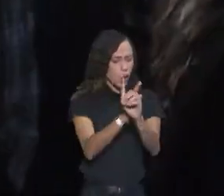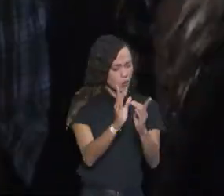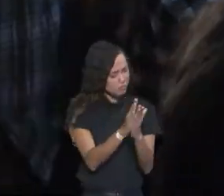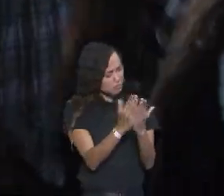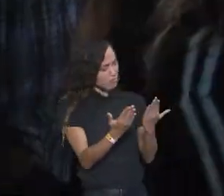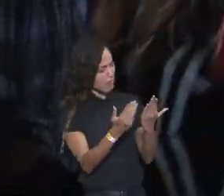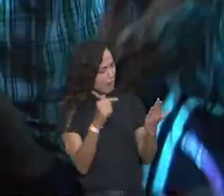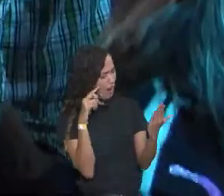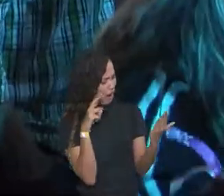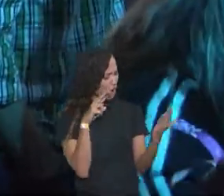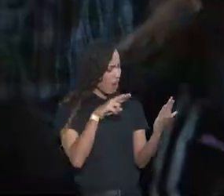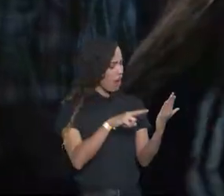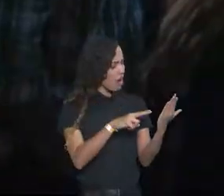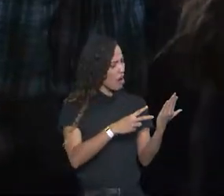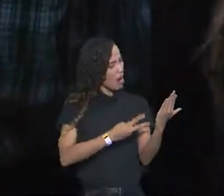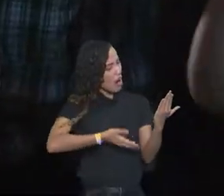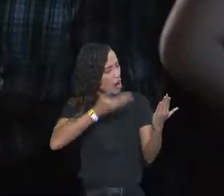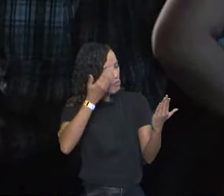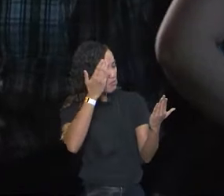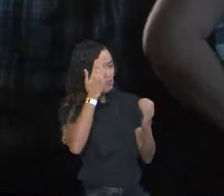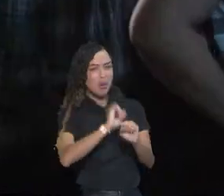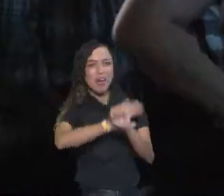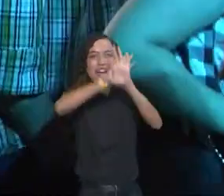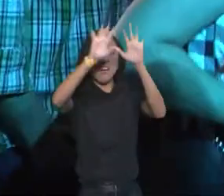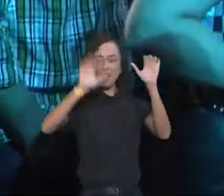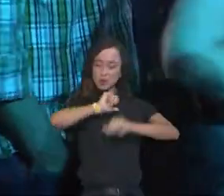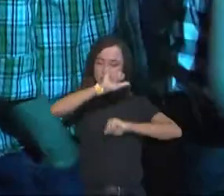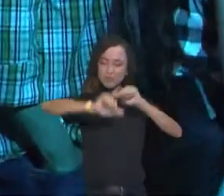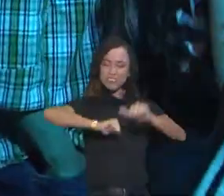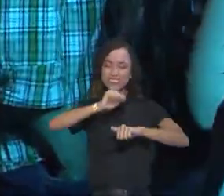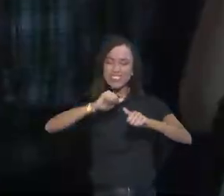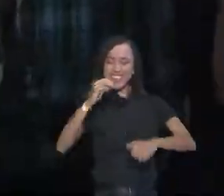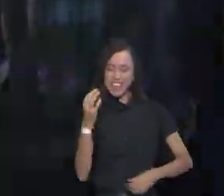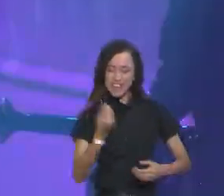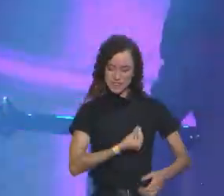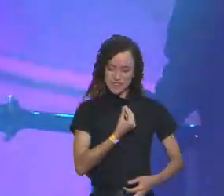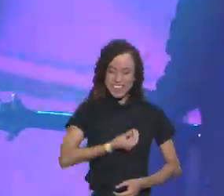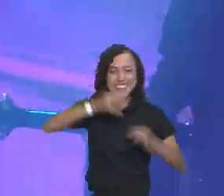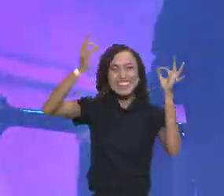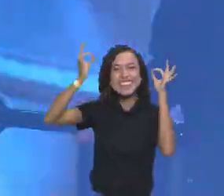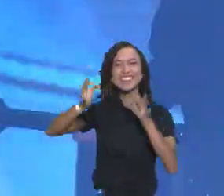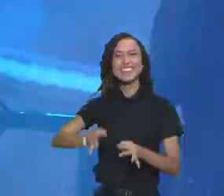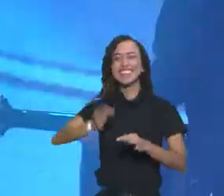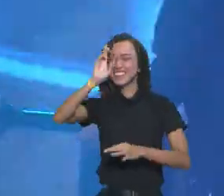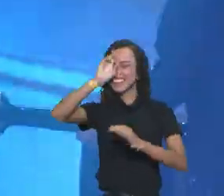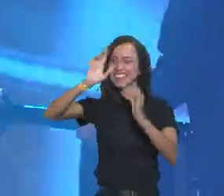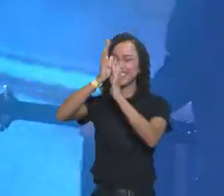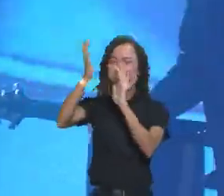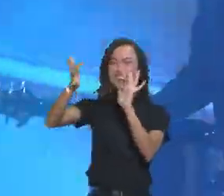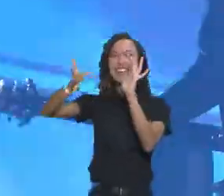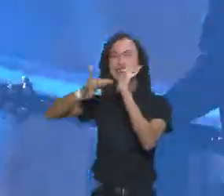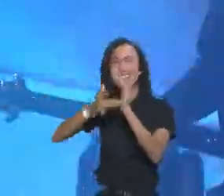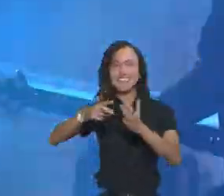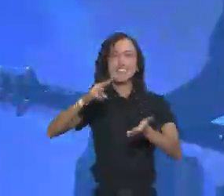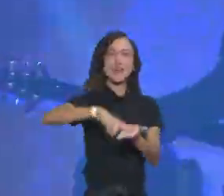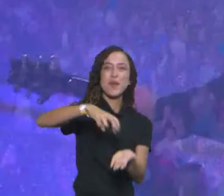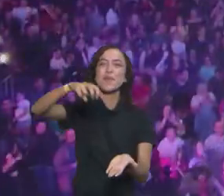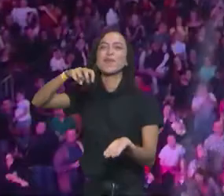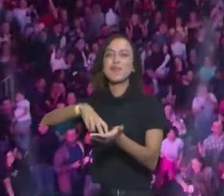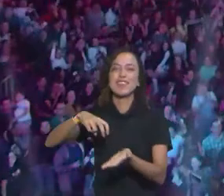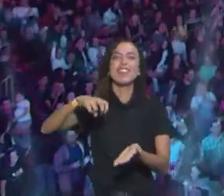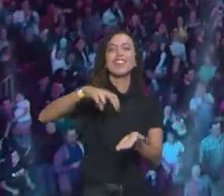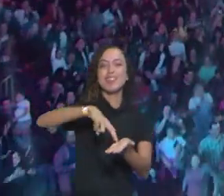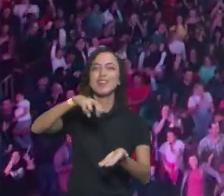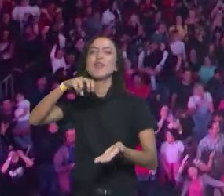a bíblia encontrou tudo que era perto Jesus em diretor Tira o pé